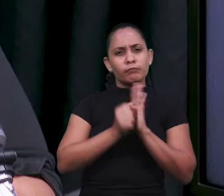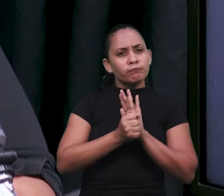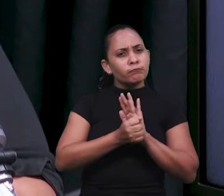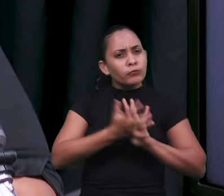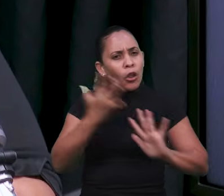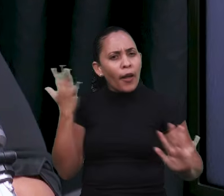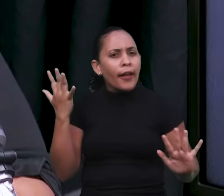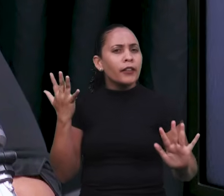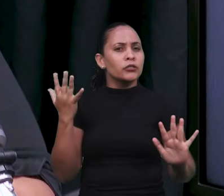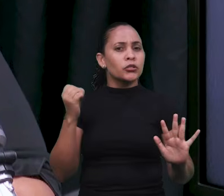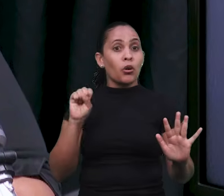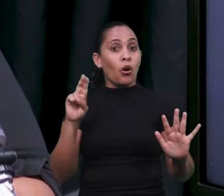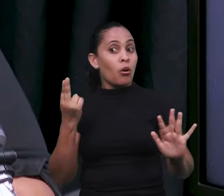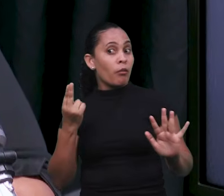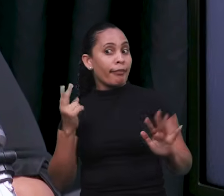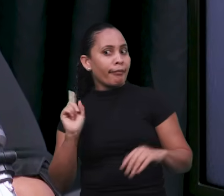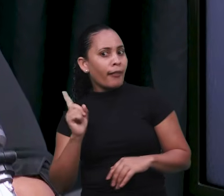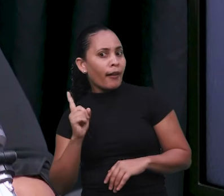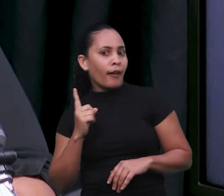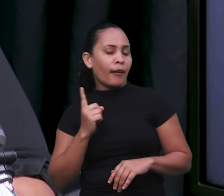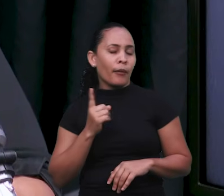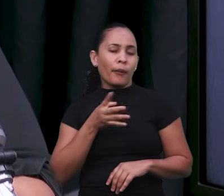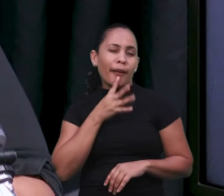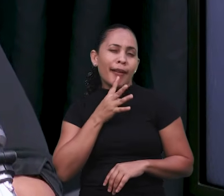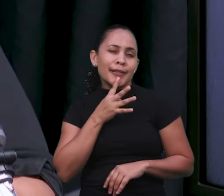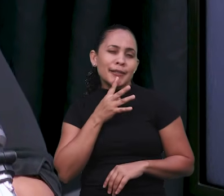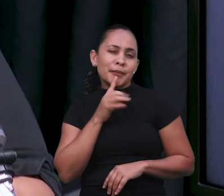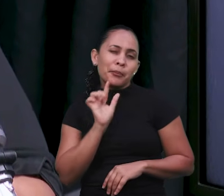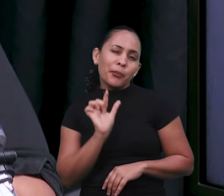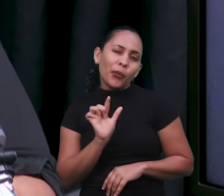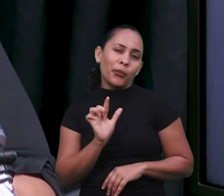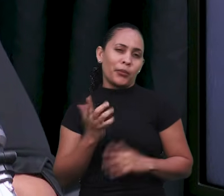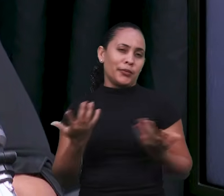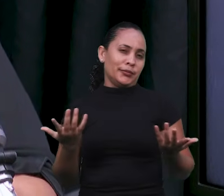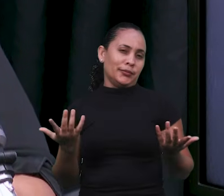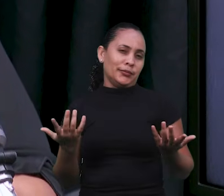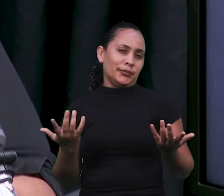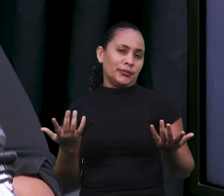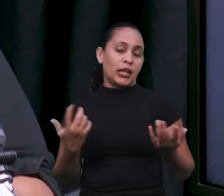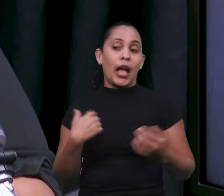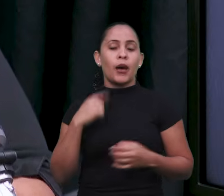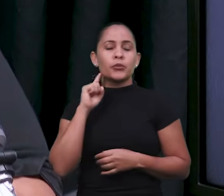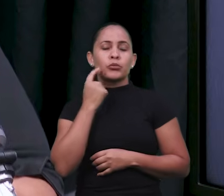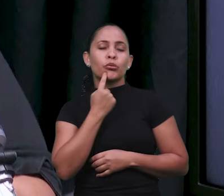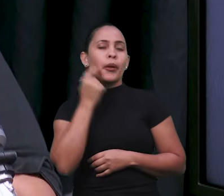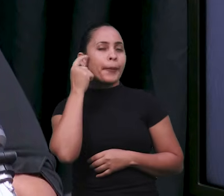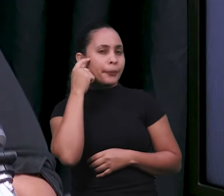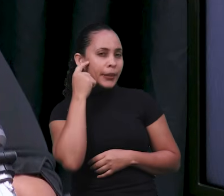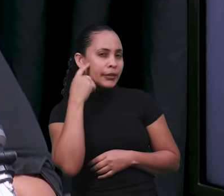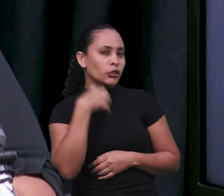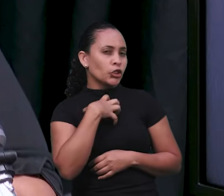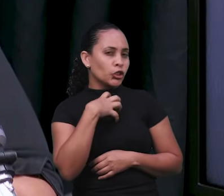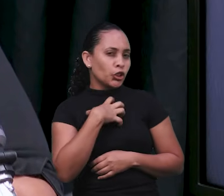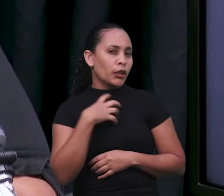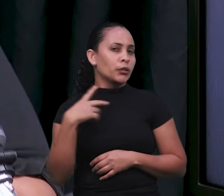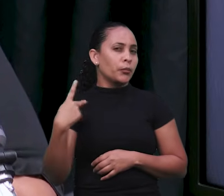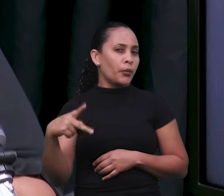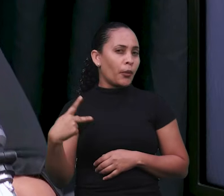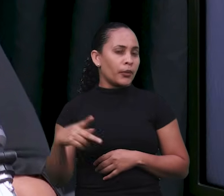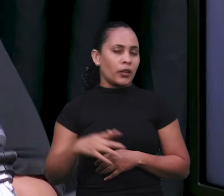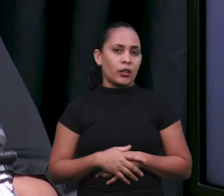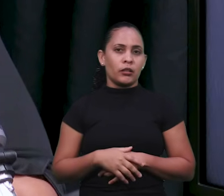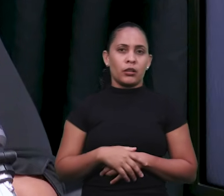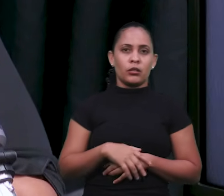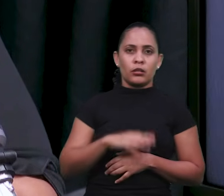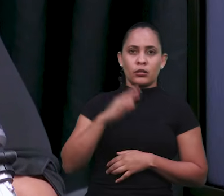de conhecimento mesmo. E de Sim. forma nenhuma, irmãos, a gente fala assim: o surdo pensa desse jeito. É que o surdo, ele é